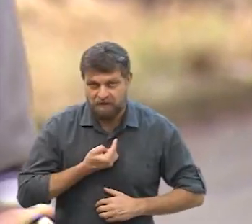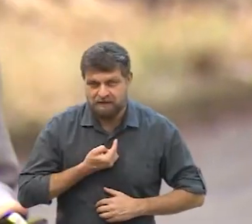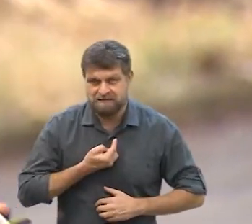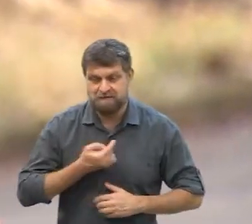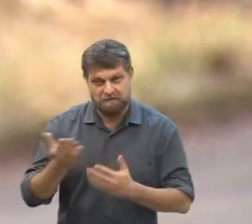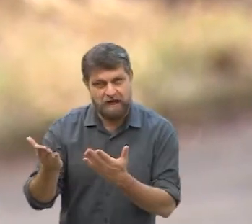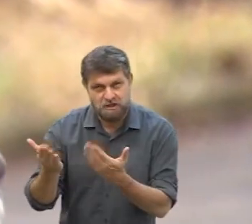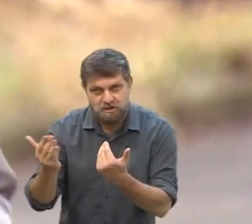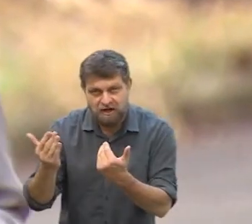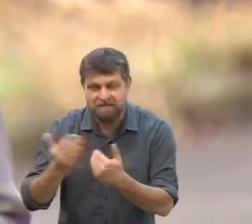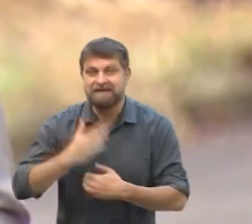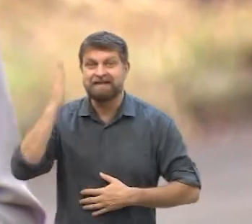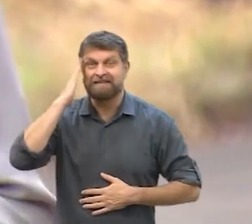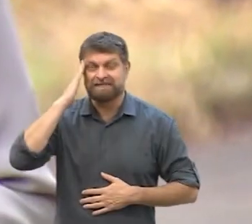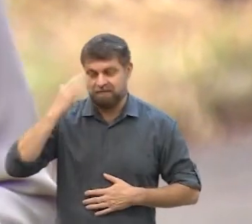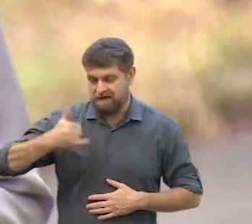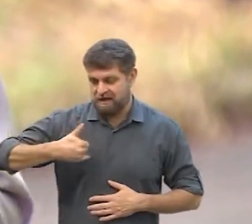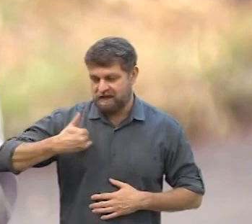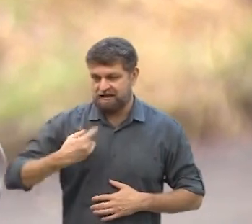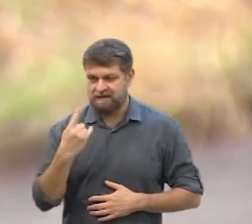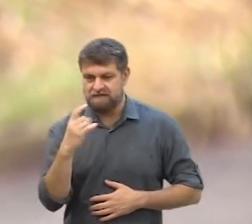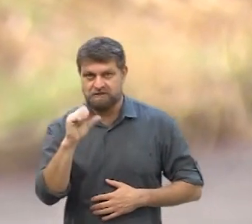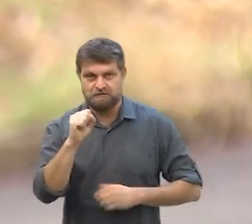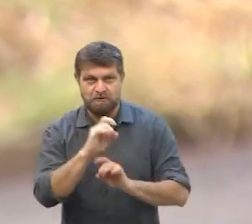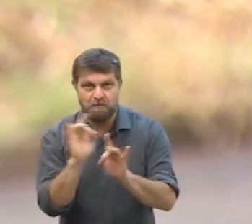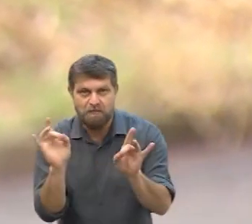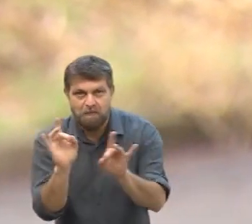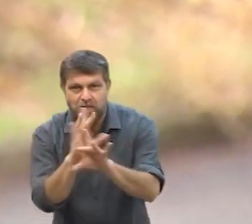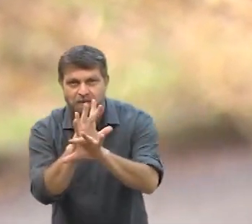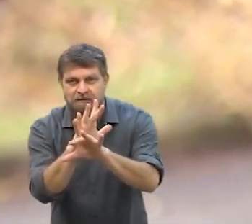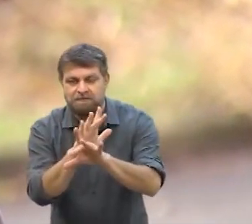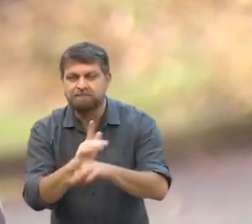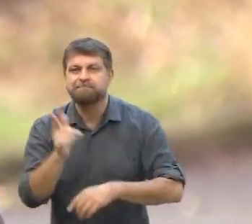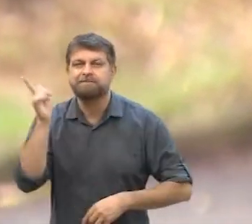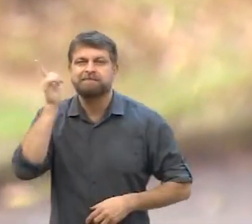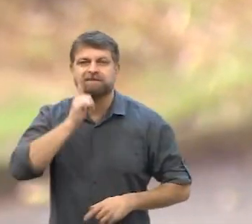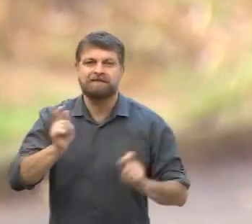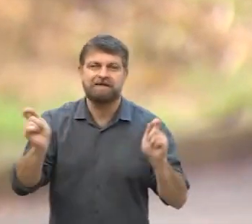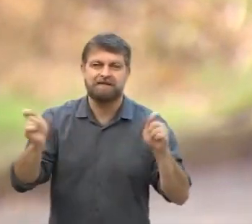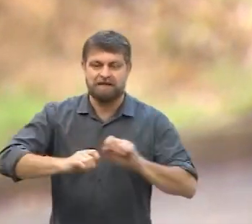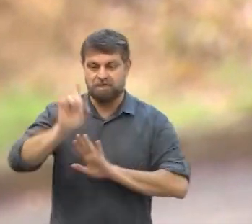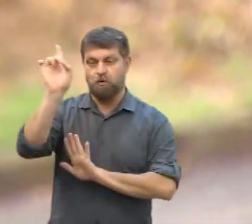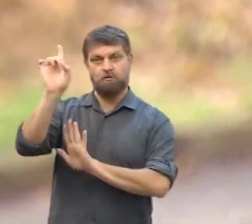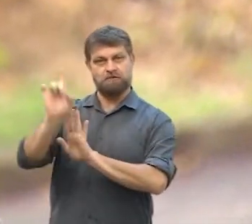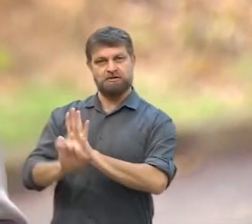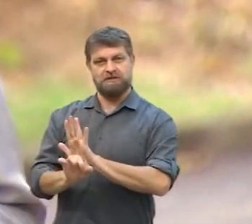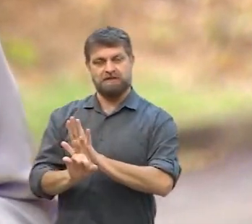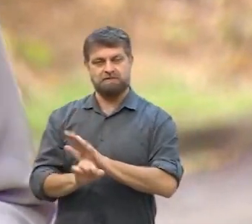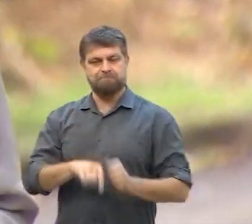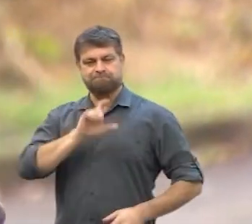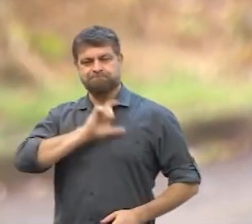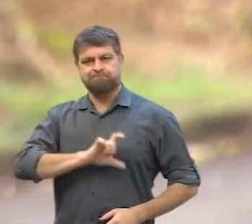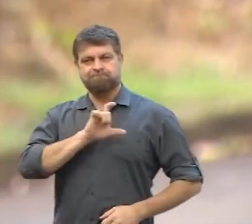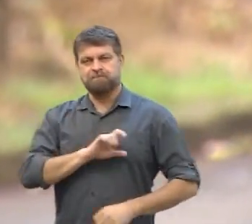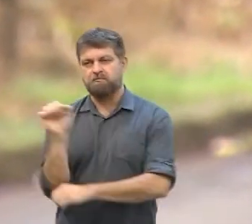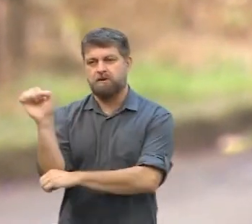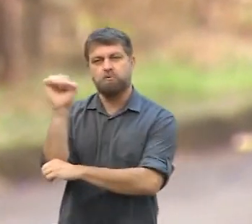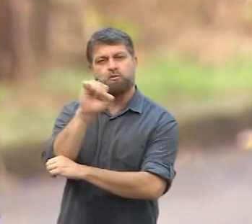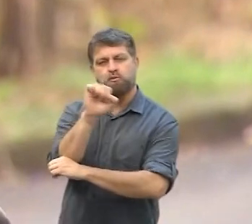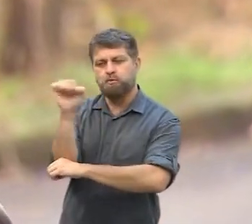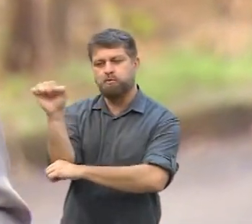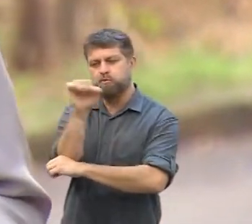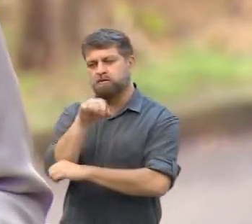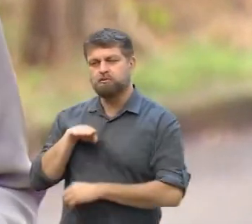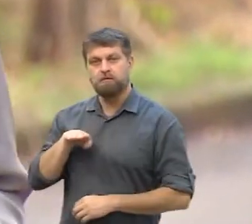Desde que a gente é bem jovem, já sabe que quando completar 18 anos de idade, vai enfim ter o direito de tirar a tão